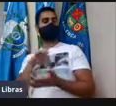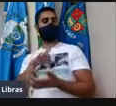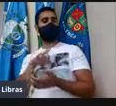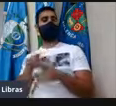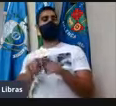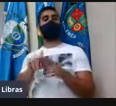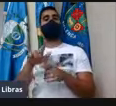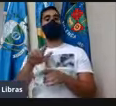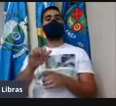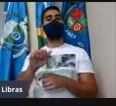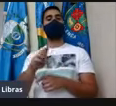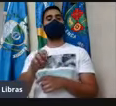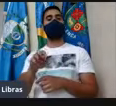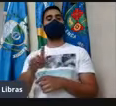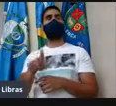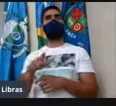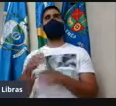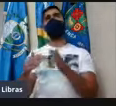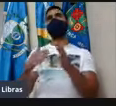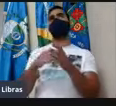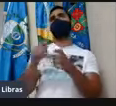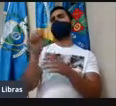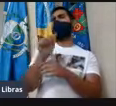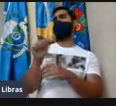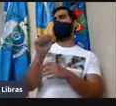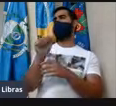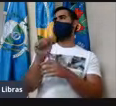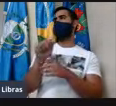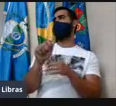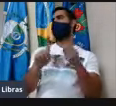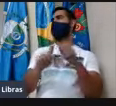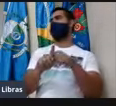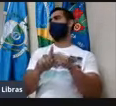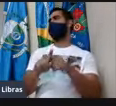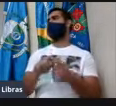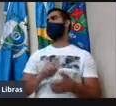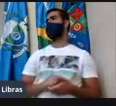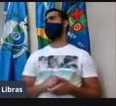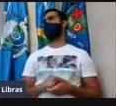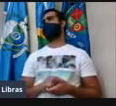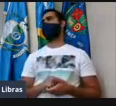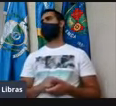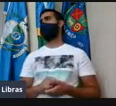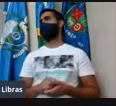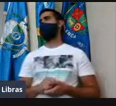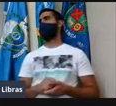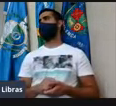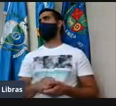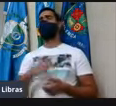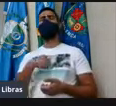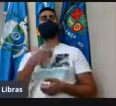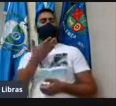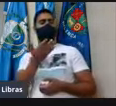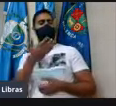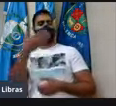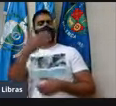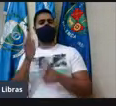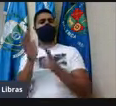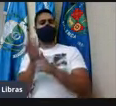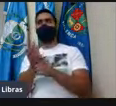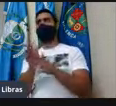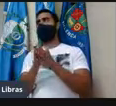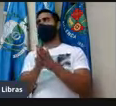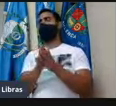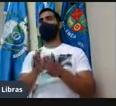do laboral até agosto, né? Laboral até agosto, que eu anotei aqui. Eu gostaria desses comprovantes, tá? Por